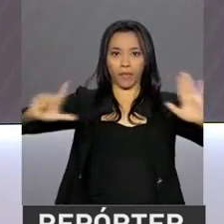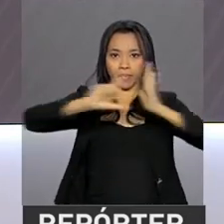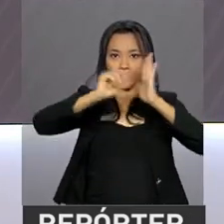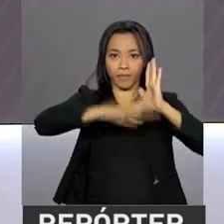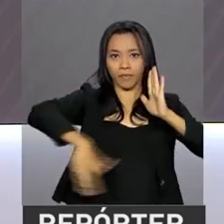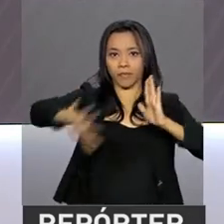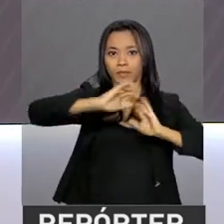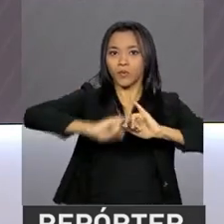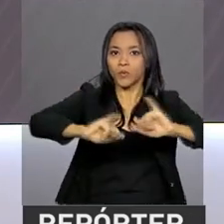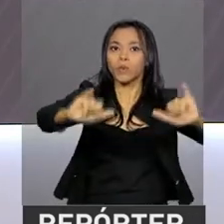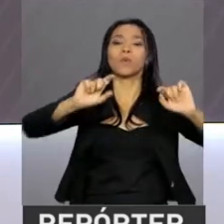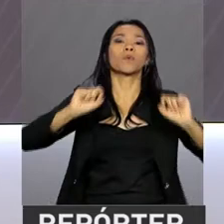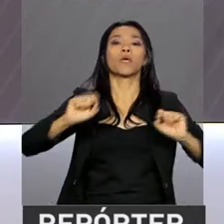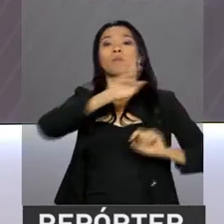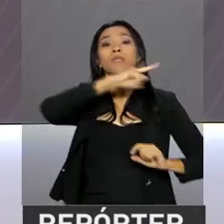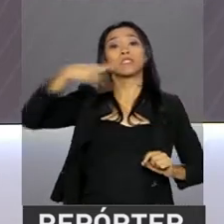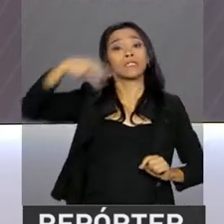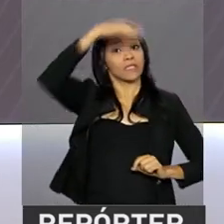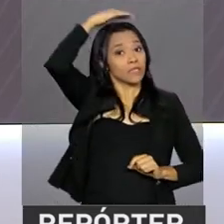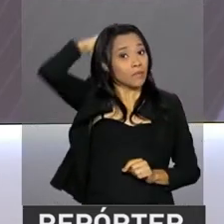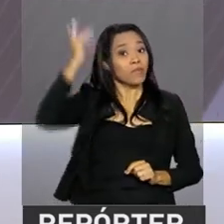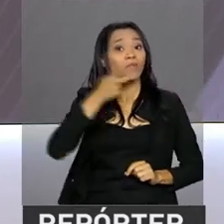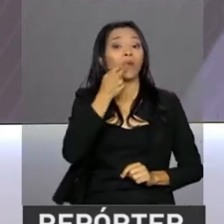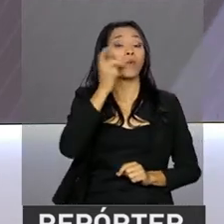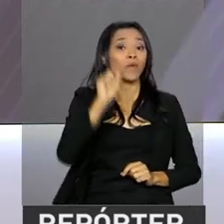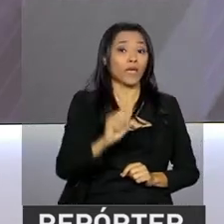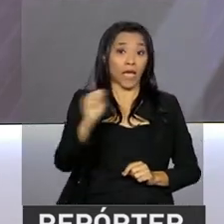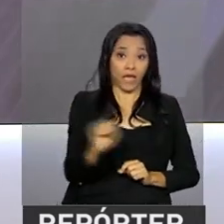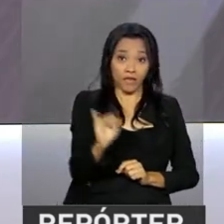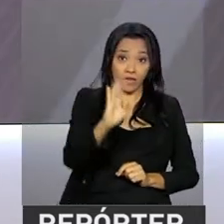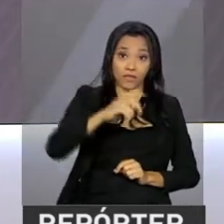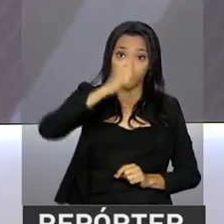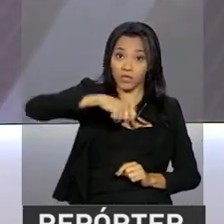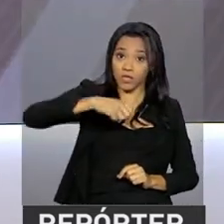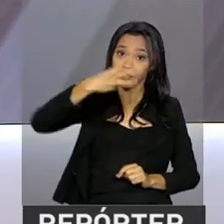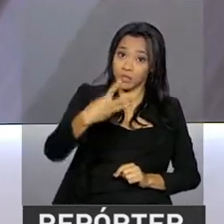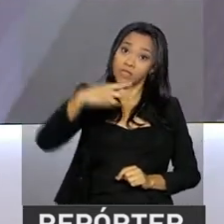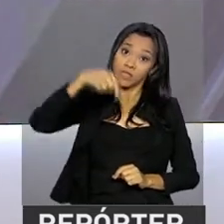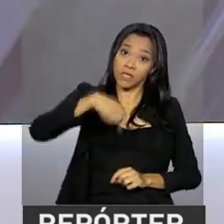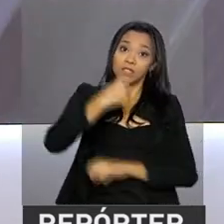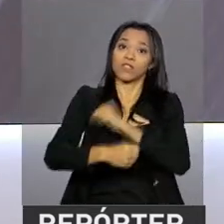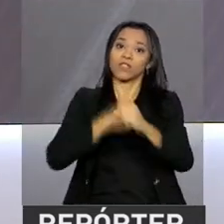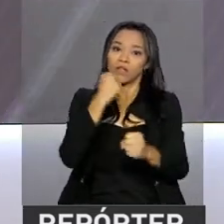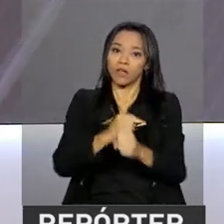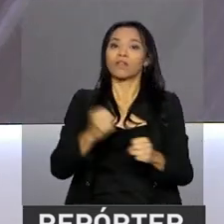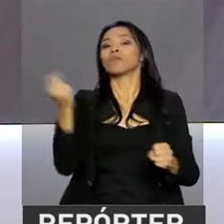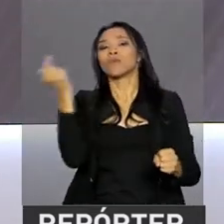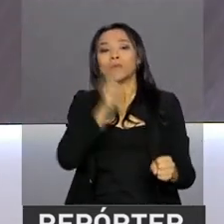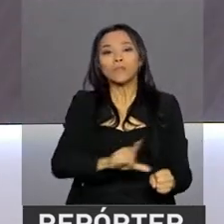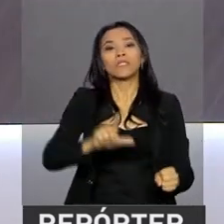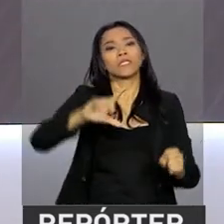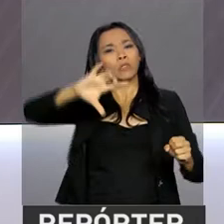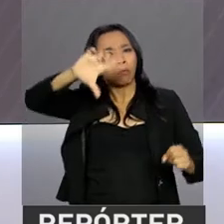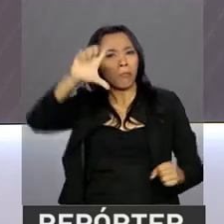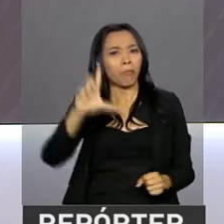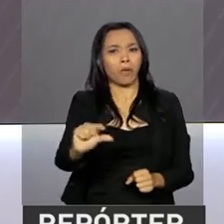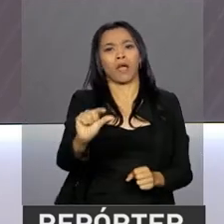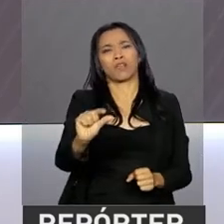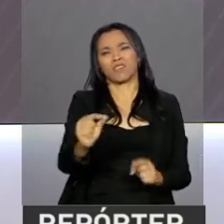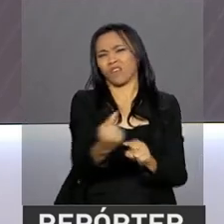o presidente michel temer disse que a inflação no primeiro trimestre deste ano atingiu o nível mais baixo